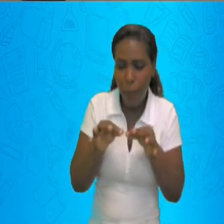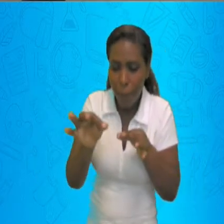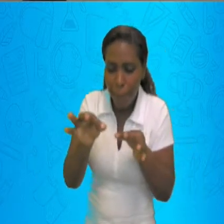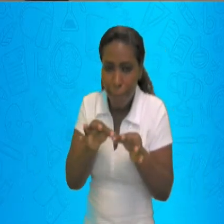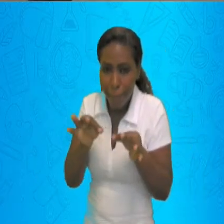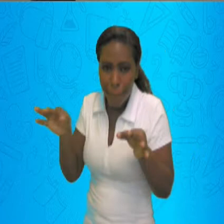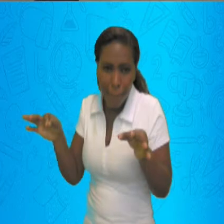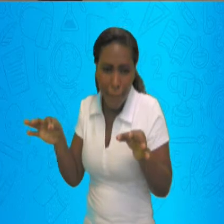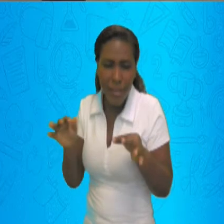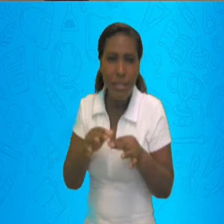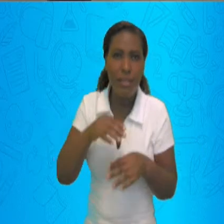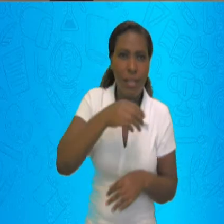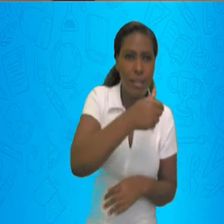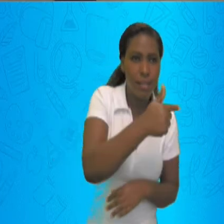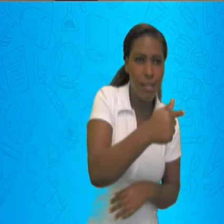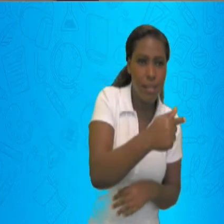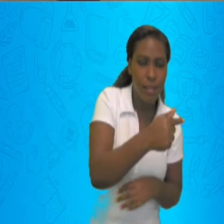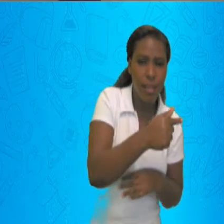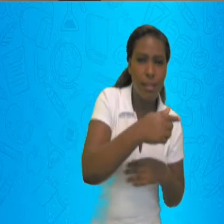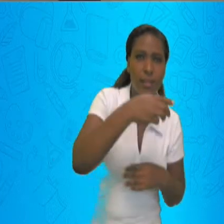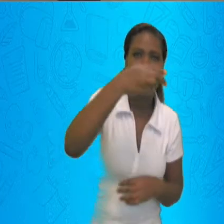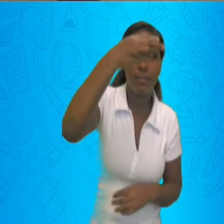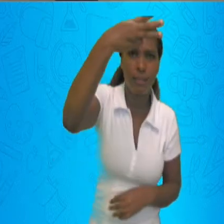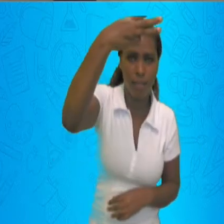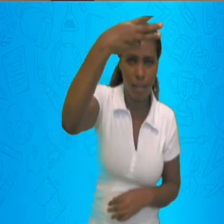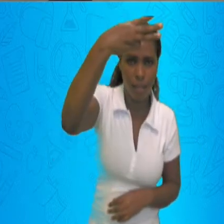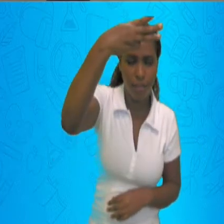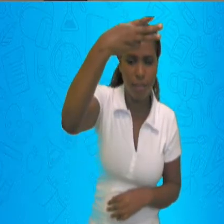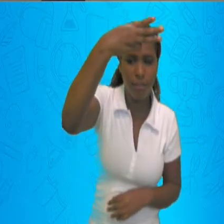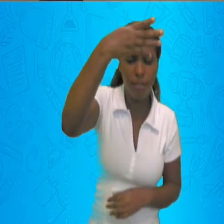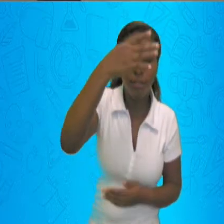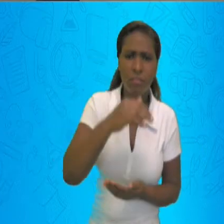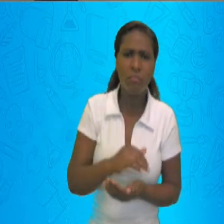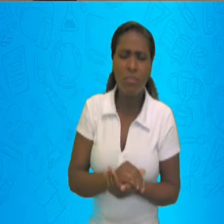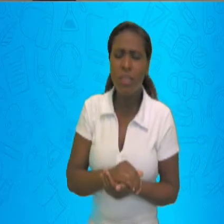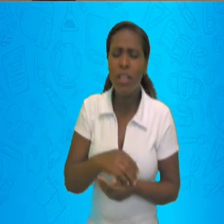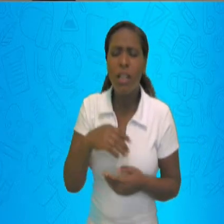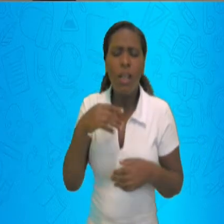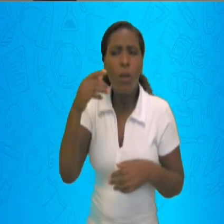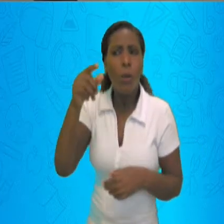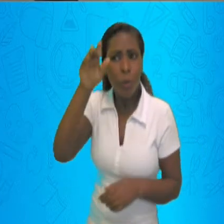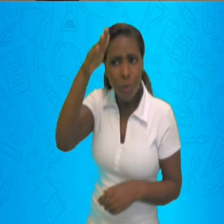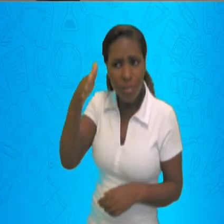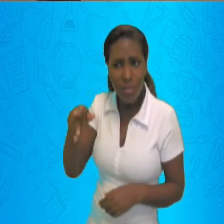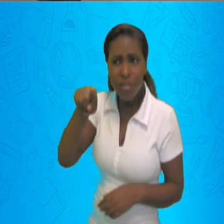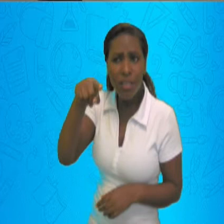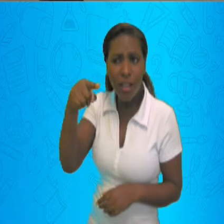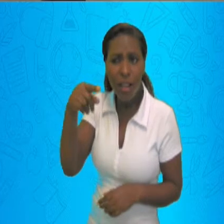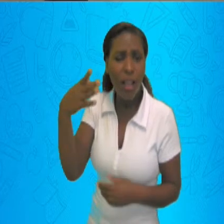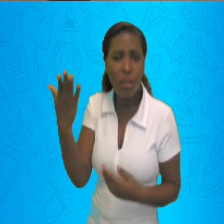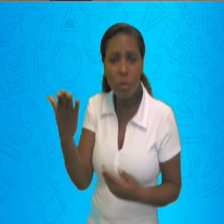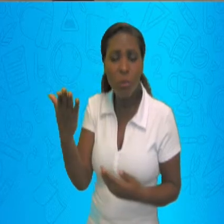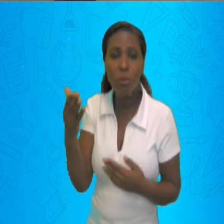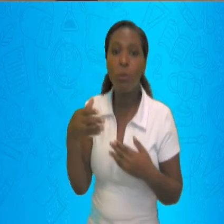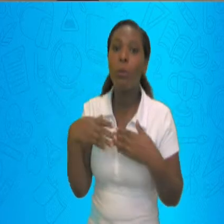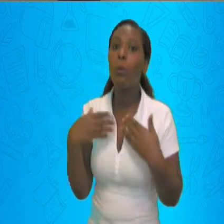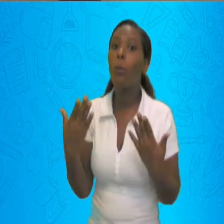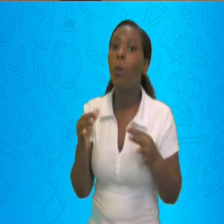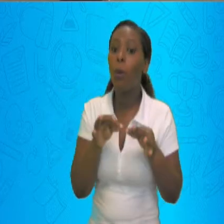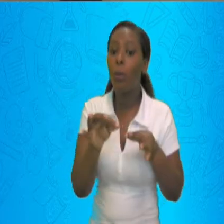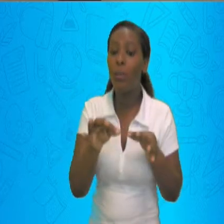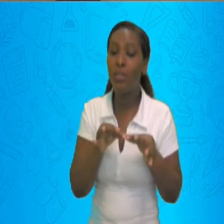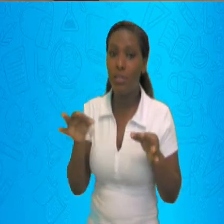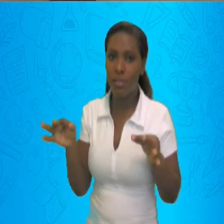centímetros. Quais são as possíveis medidas do outro lado, sabendo que eles são menores que 8 e correspondem